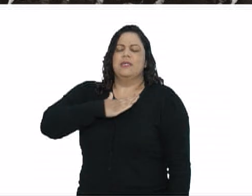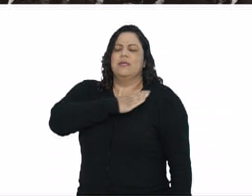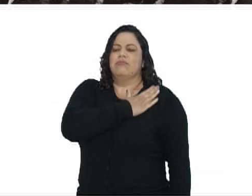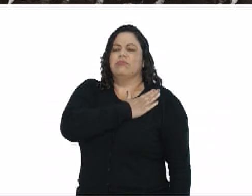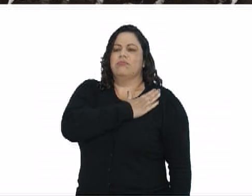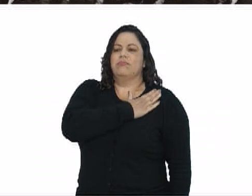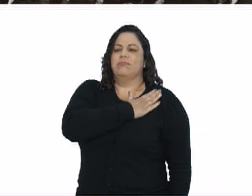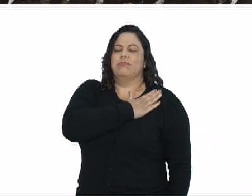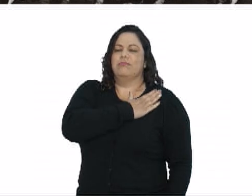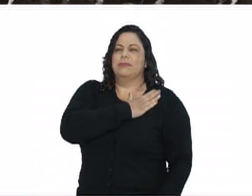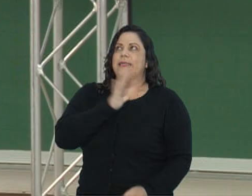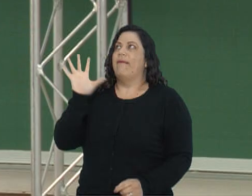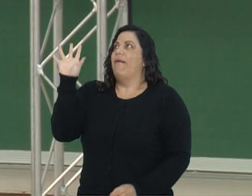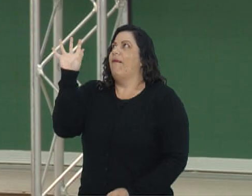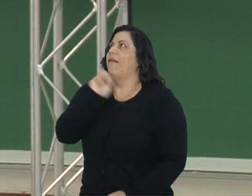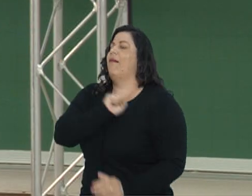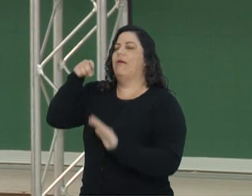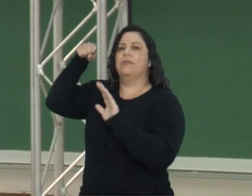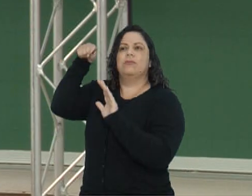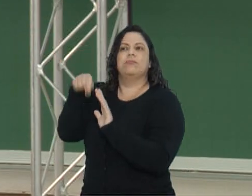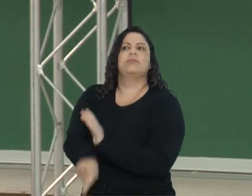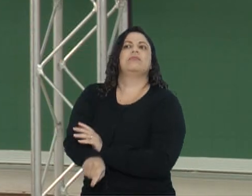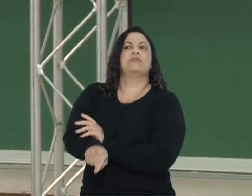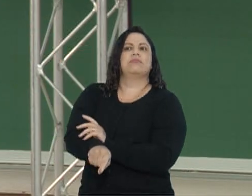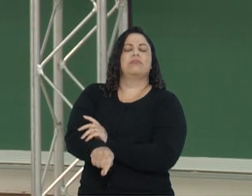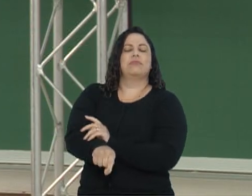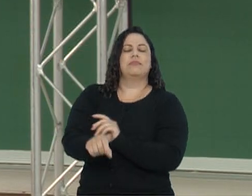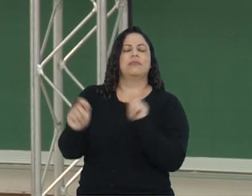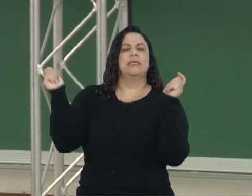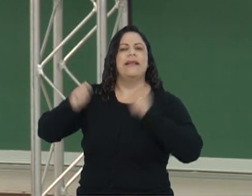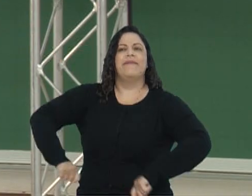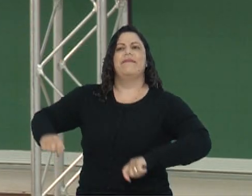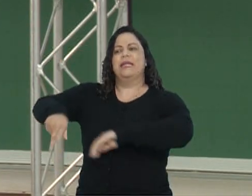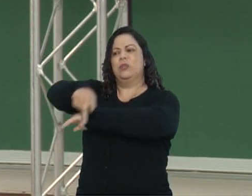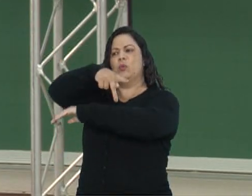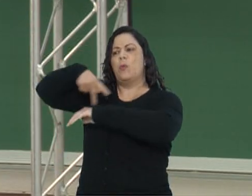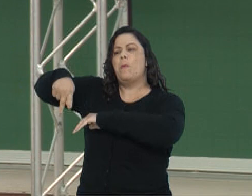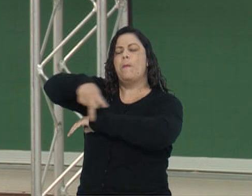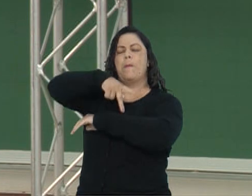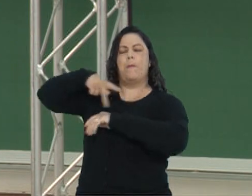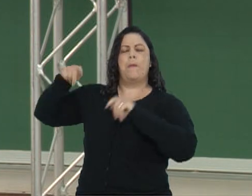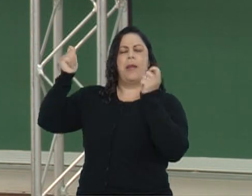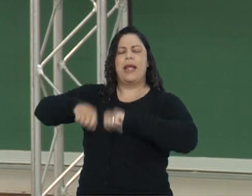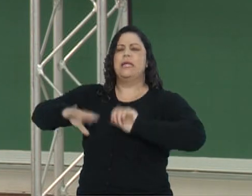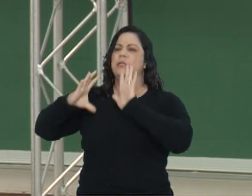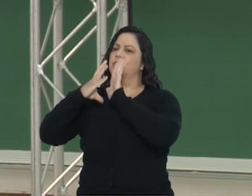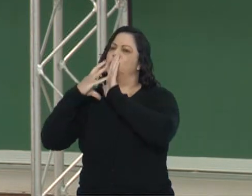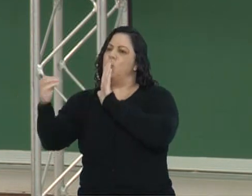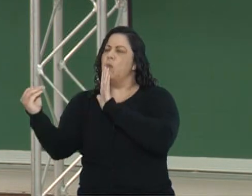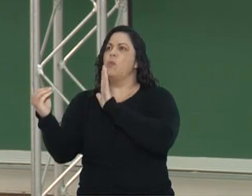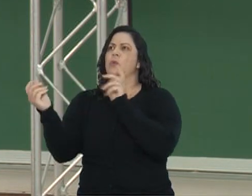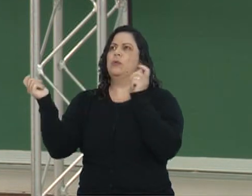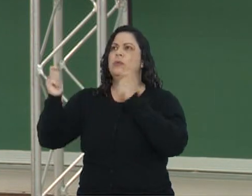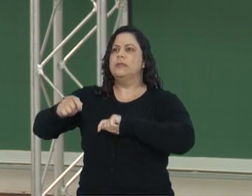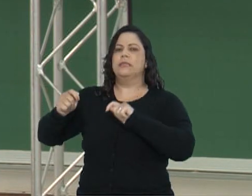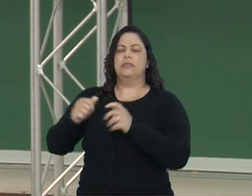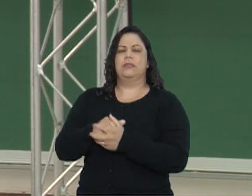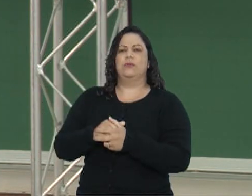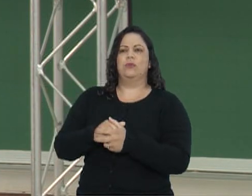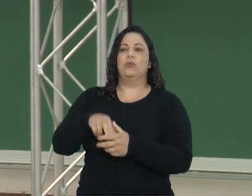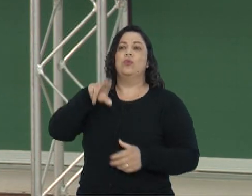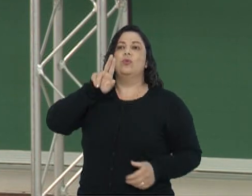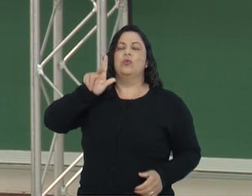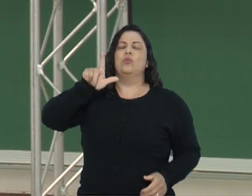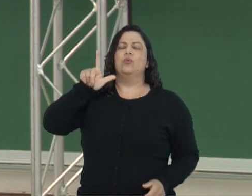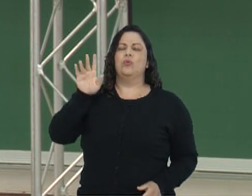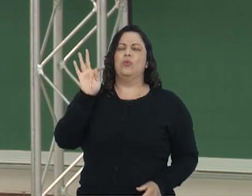extremo. Defendem, o seu país, a sua nação, como modelo central. São chamados de